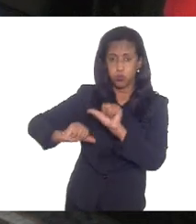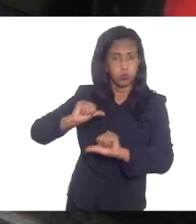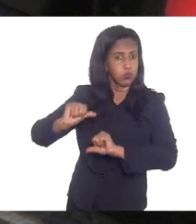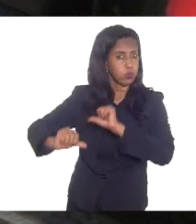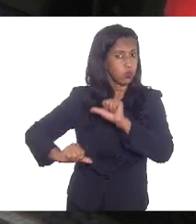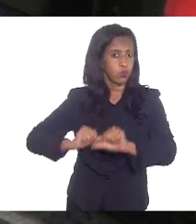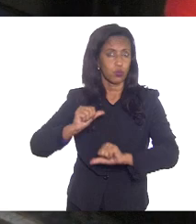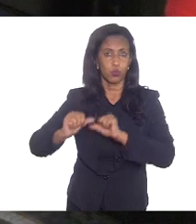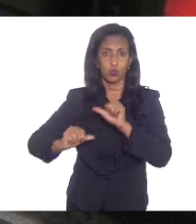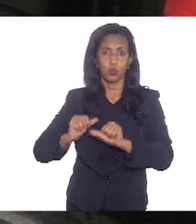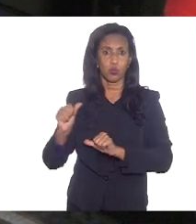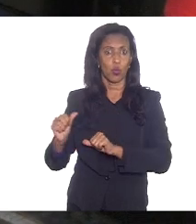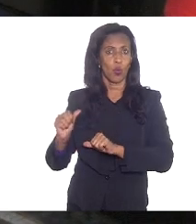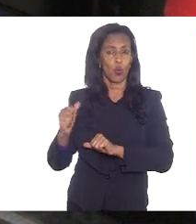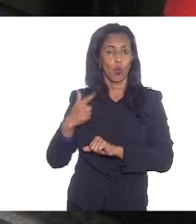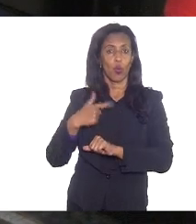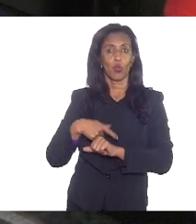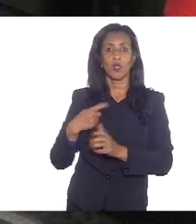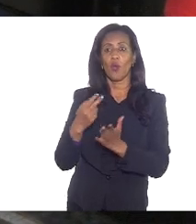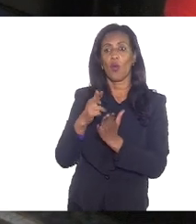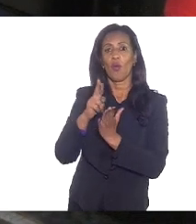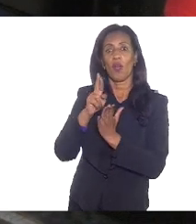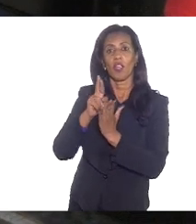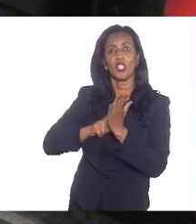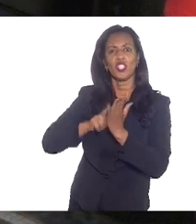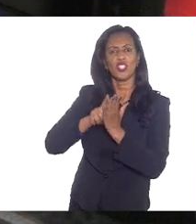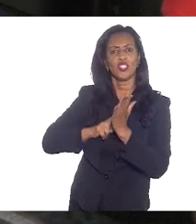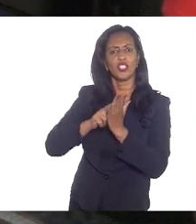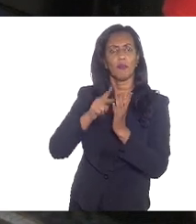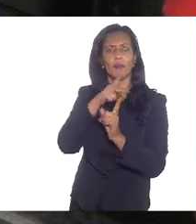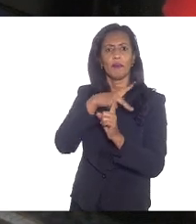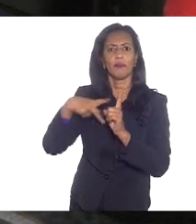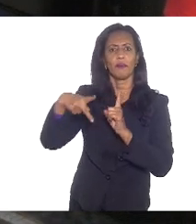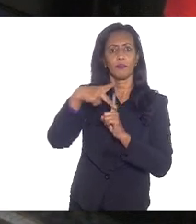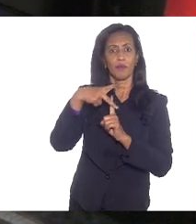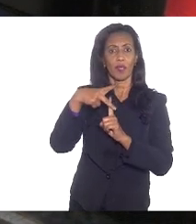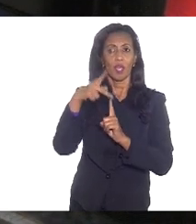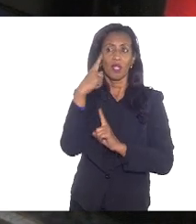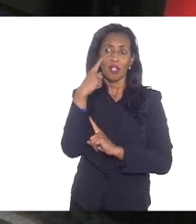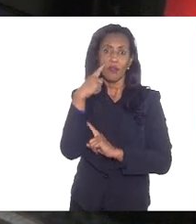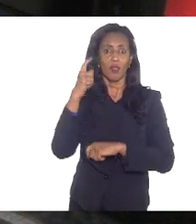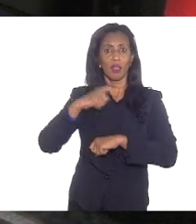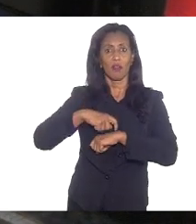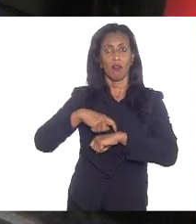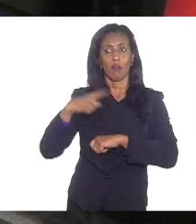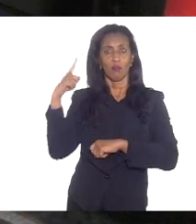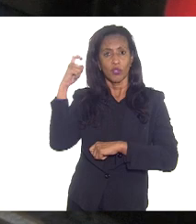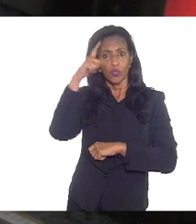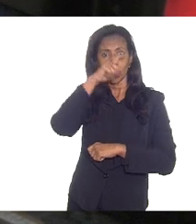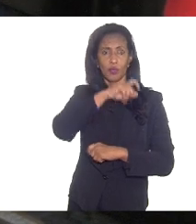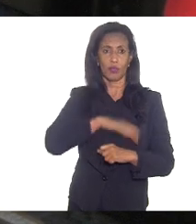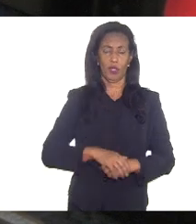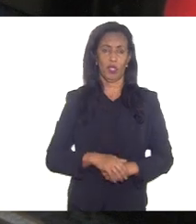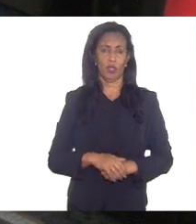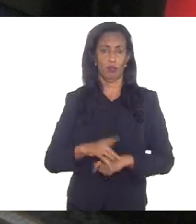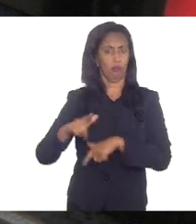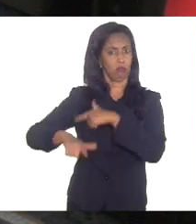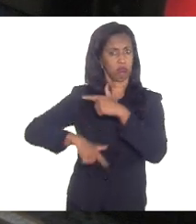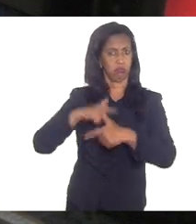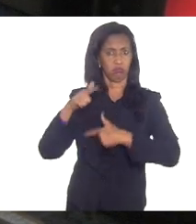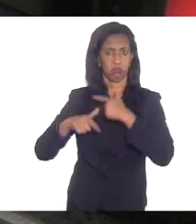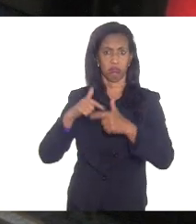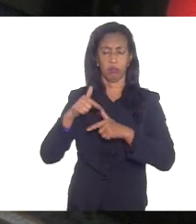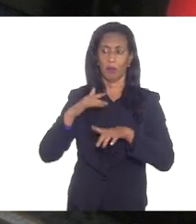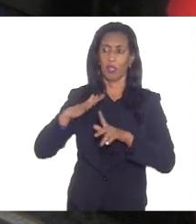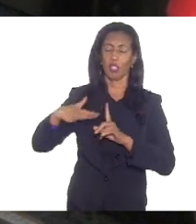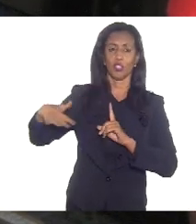em nada afetará o seu atual regime previdenciário. Nós estamos vivendo um contexto difícil para o serviço público de modo geral. Tramita